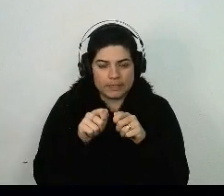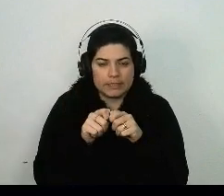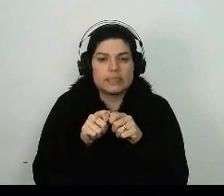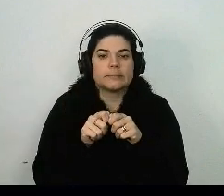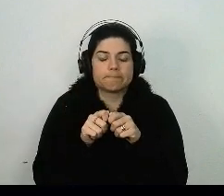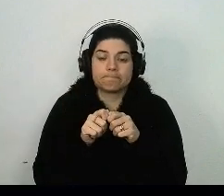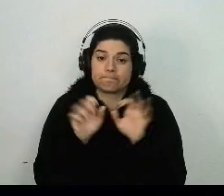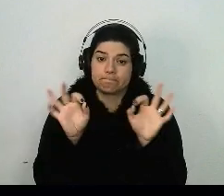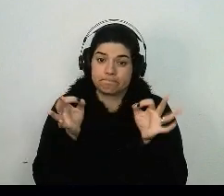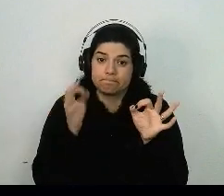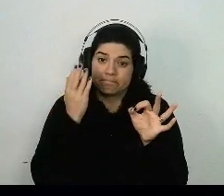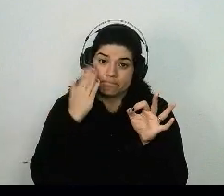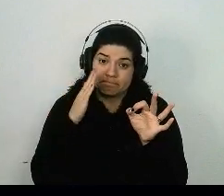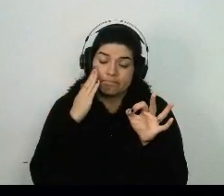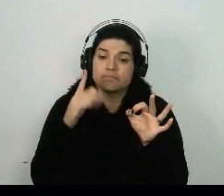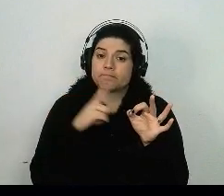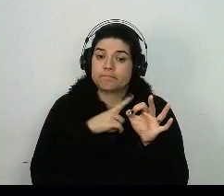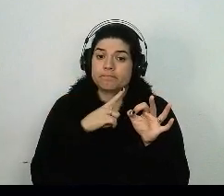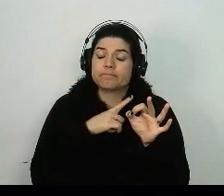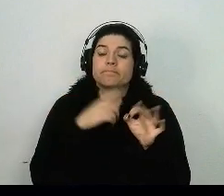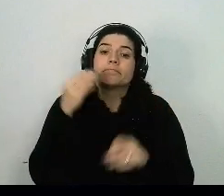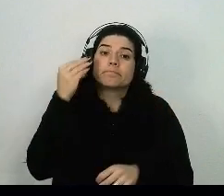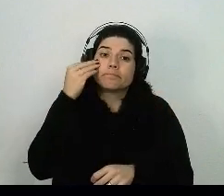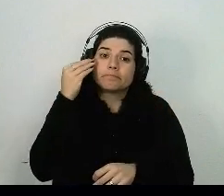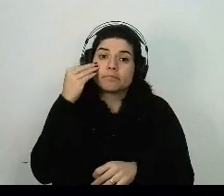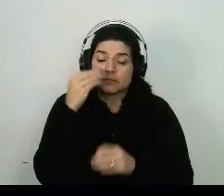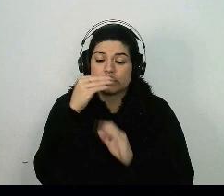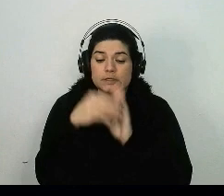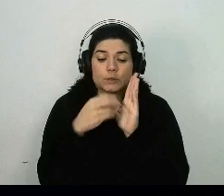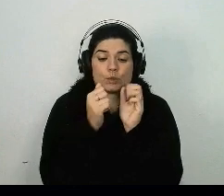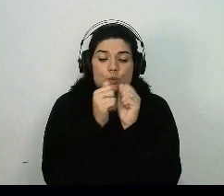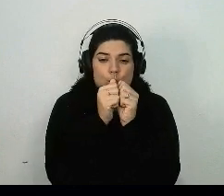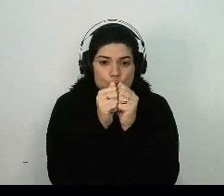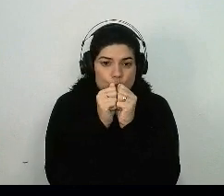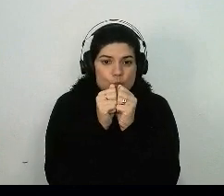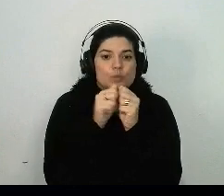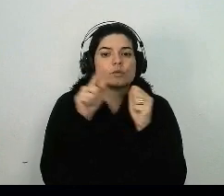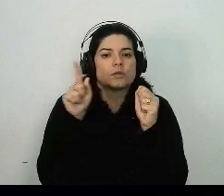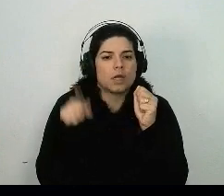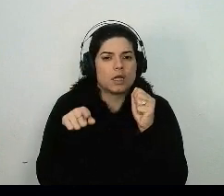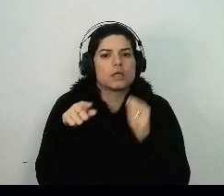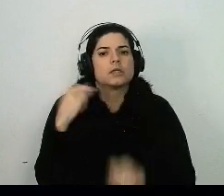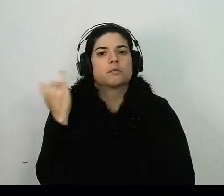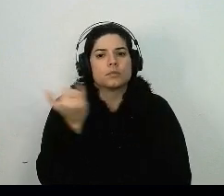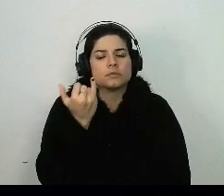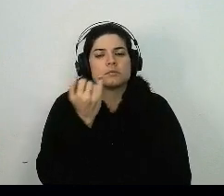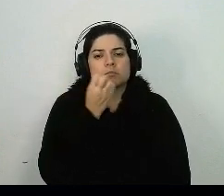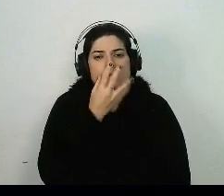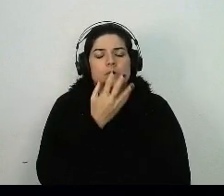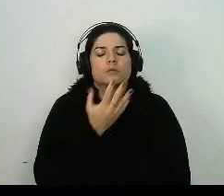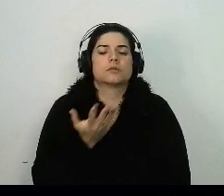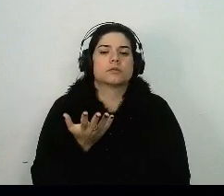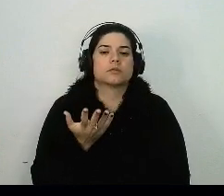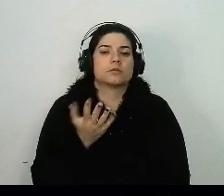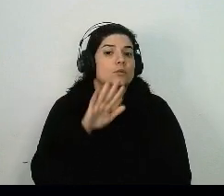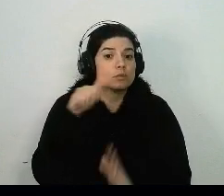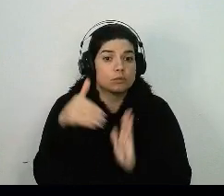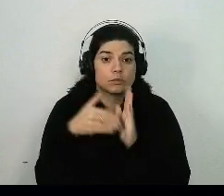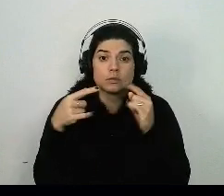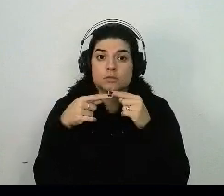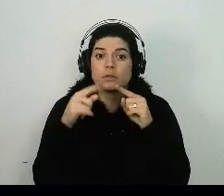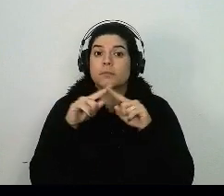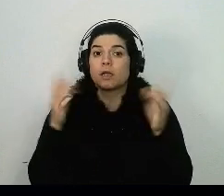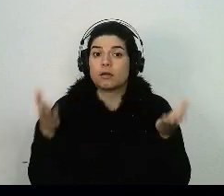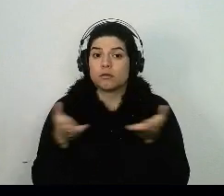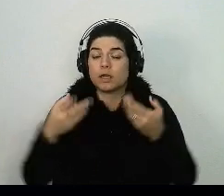entendeu que o processo de prototipagem e design conjunto é bastante útil para essa coisa toda. E agora a gente precisa